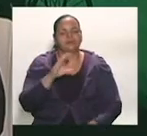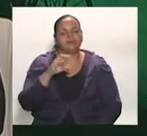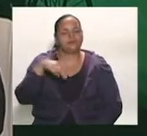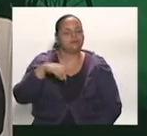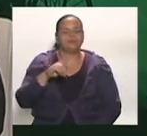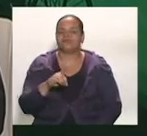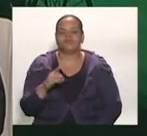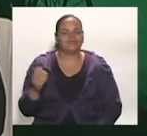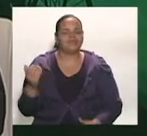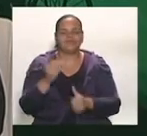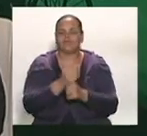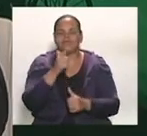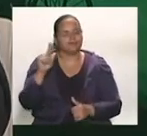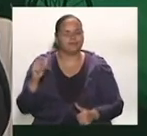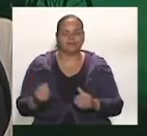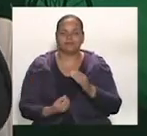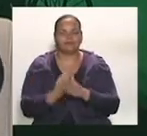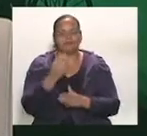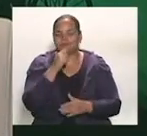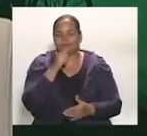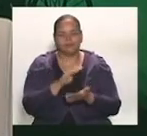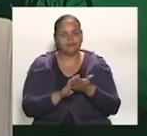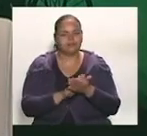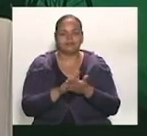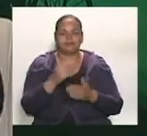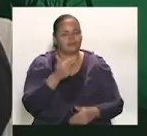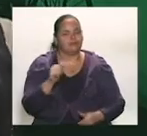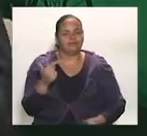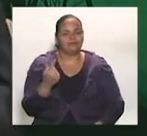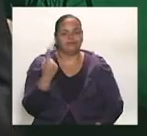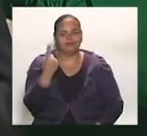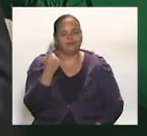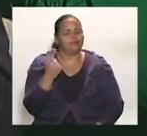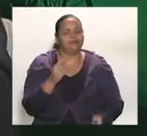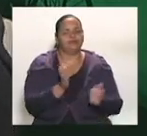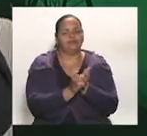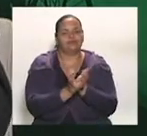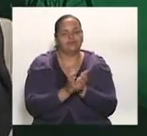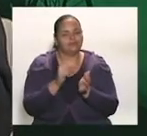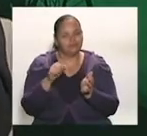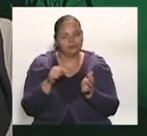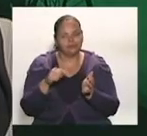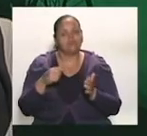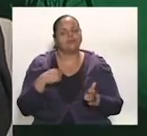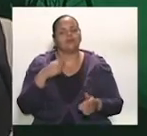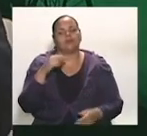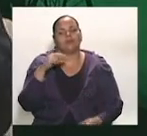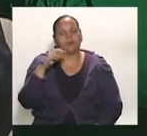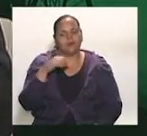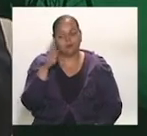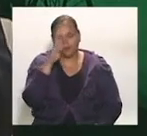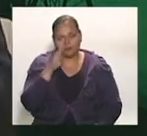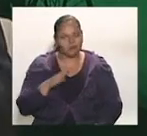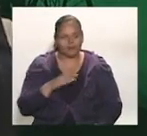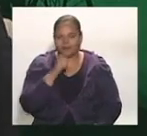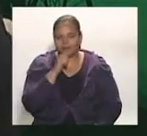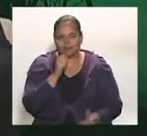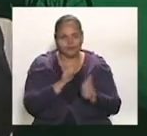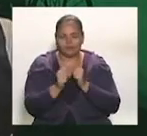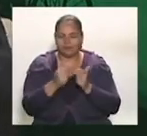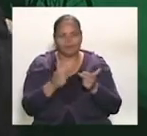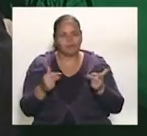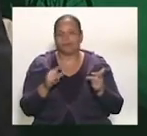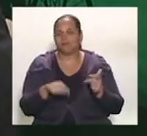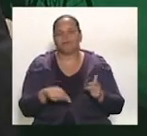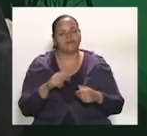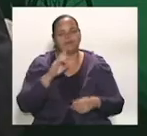da ditadura militar, se extinguiu o CND, mas não se colocou nada no seu lugar. Né? Então, você não tem um órgão